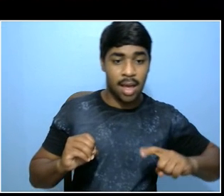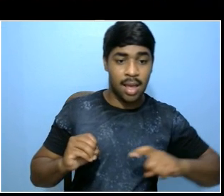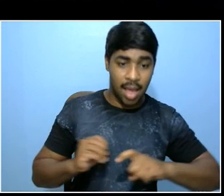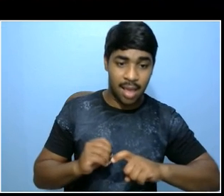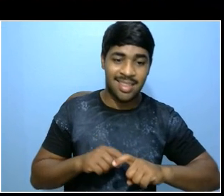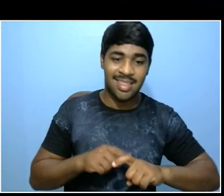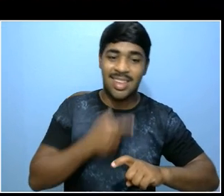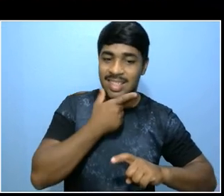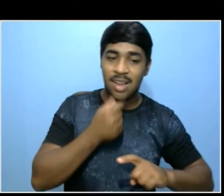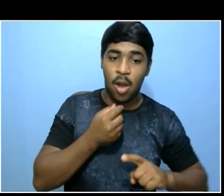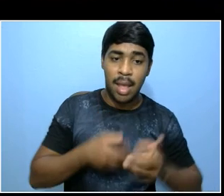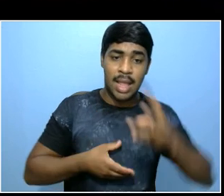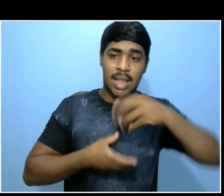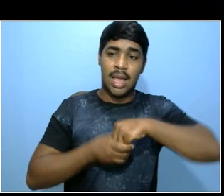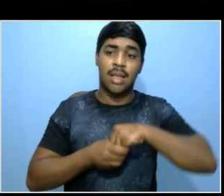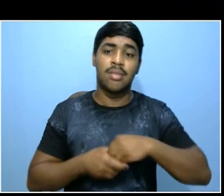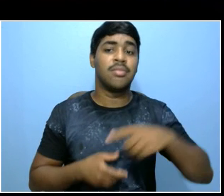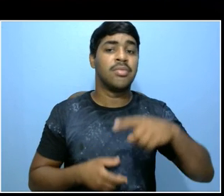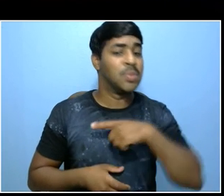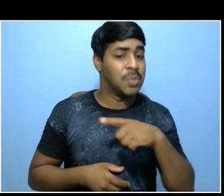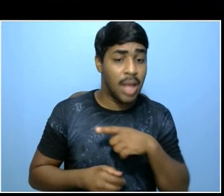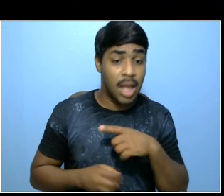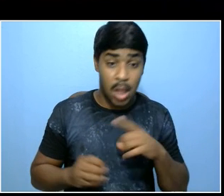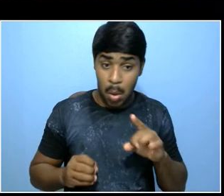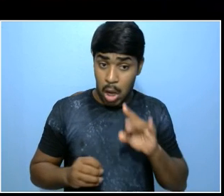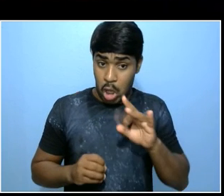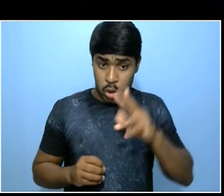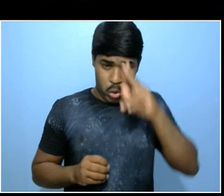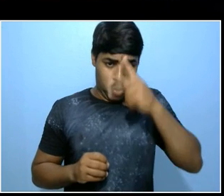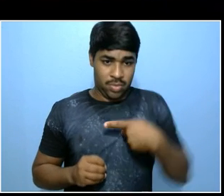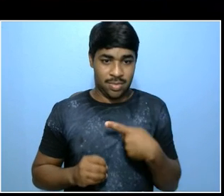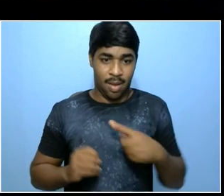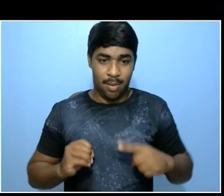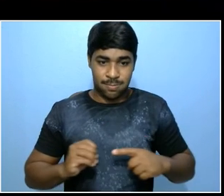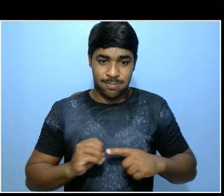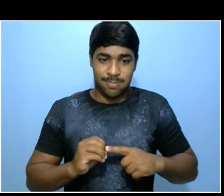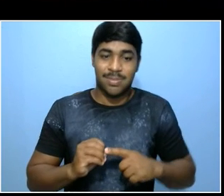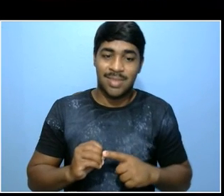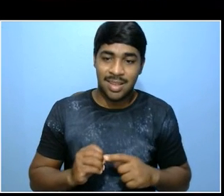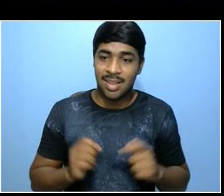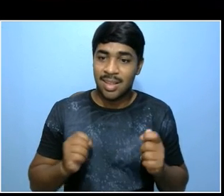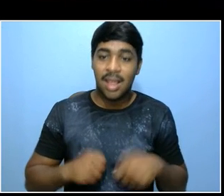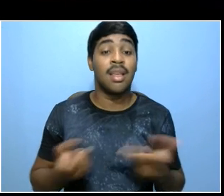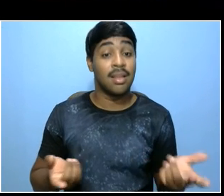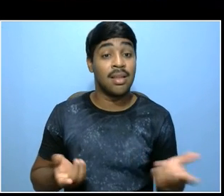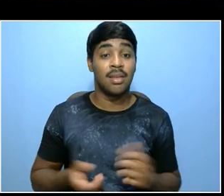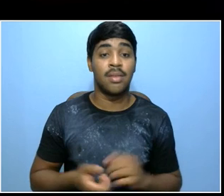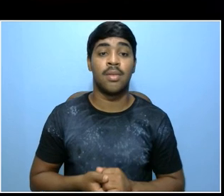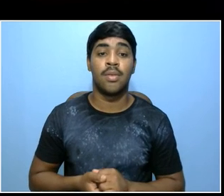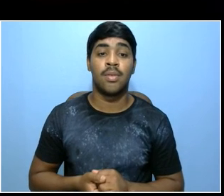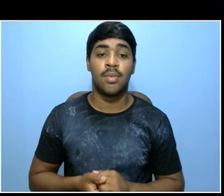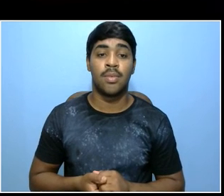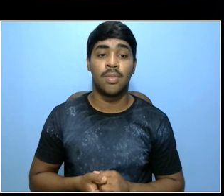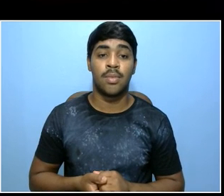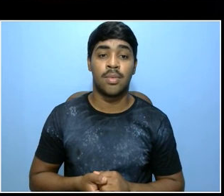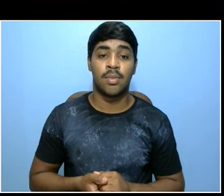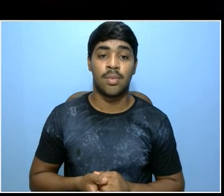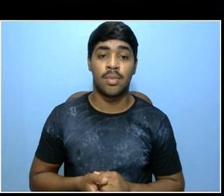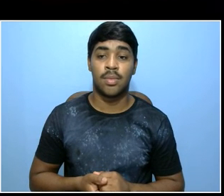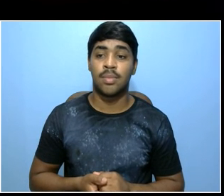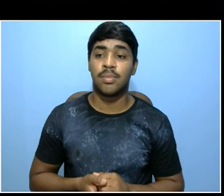exemplo as fêmeas, elas podem se autofecundar sozinhas, tá? Mas na maioria das vezes, os hermafroditas eles realizam a fecundação